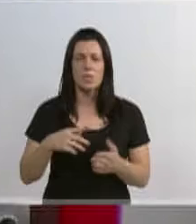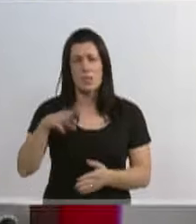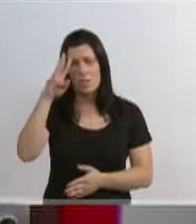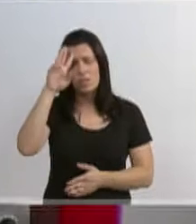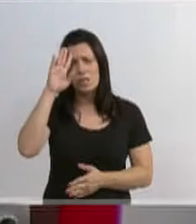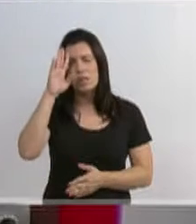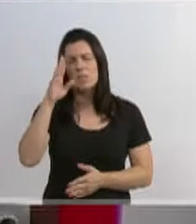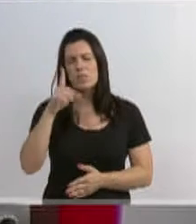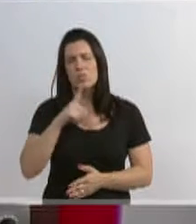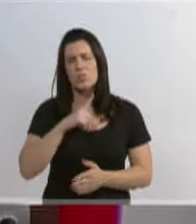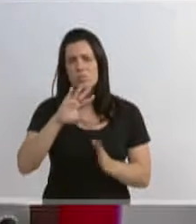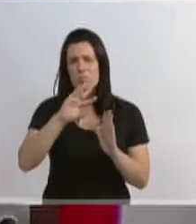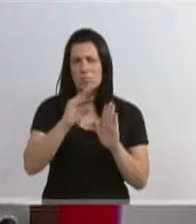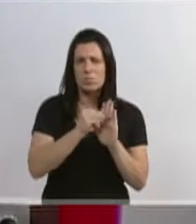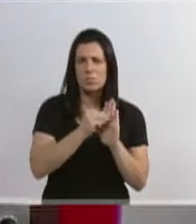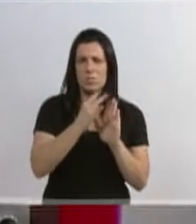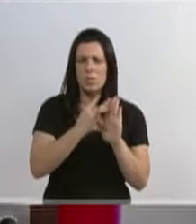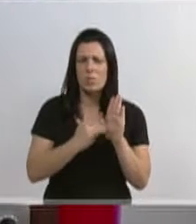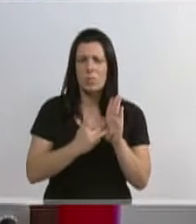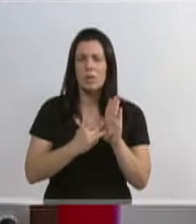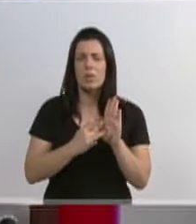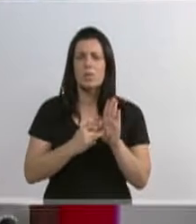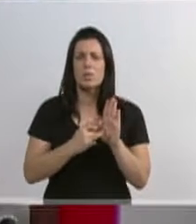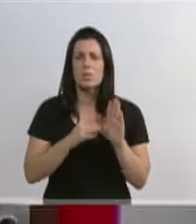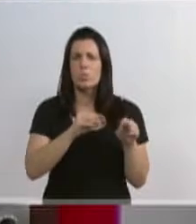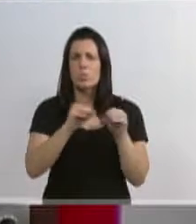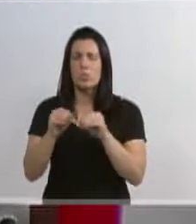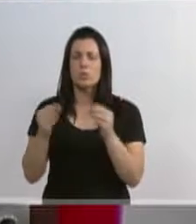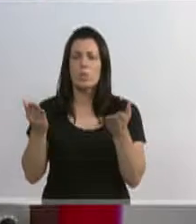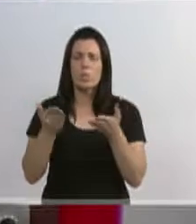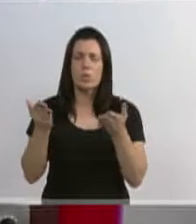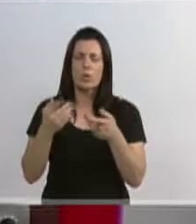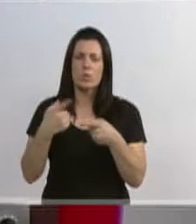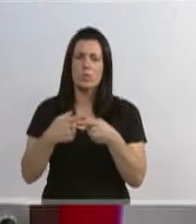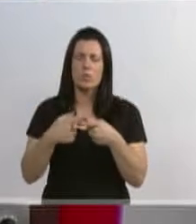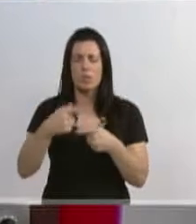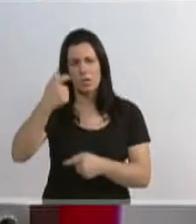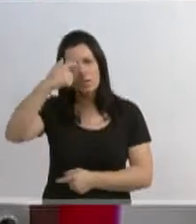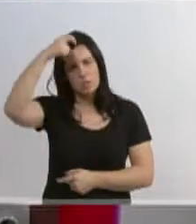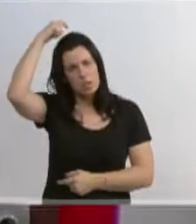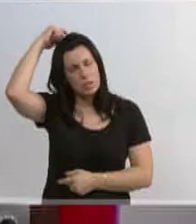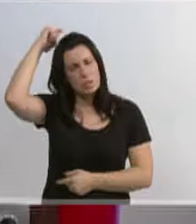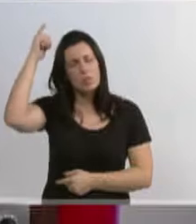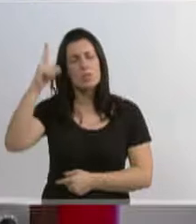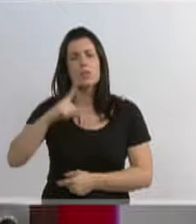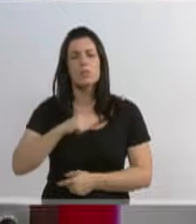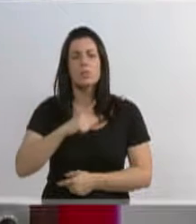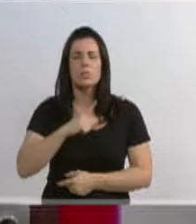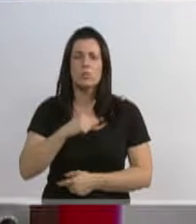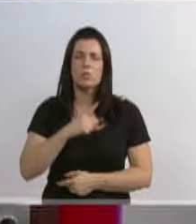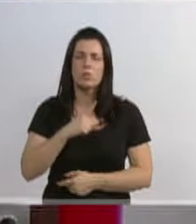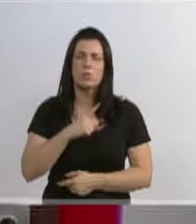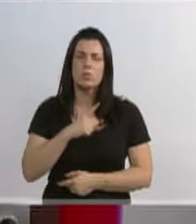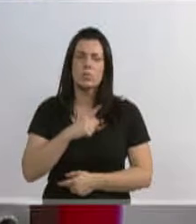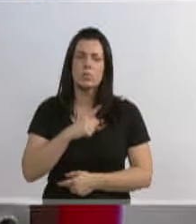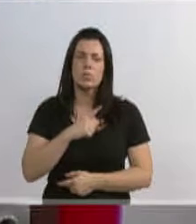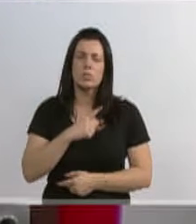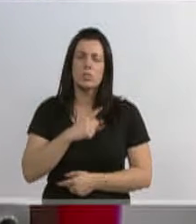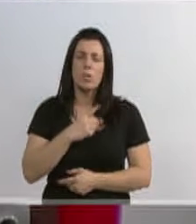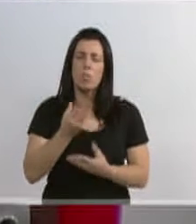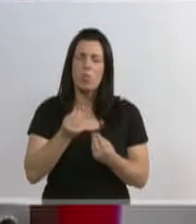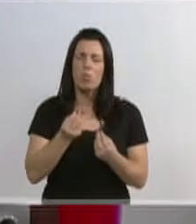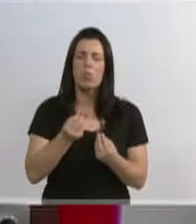nobres vereadores, acabou vindo para hoje, que o nobre vereador Adriano tinha uns 12 requerimentos na terça-feira, acabou atrapalhando a